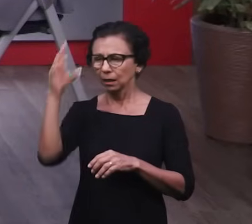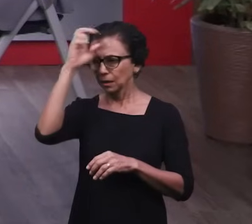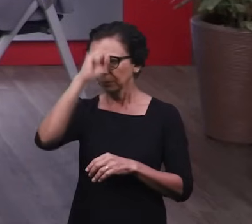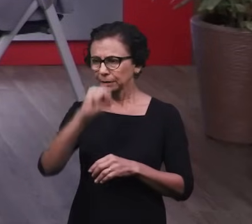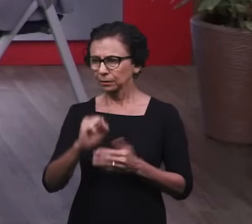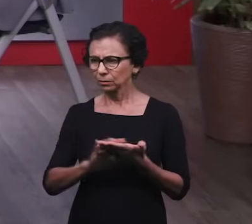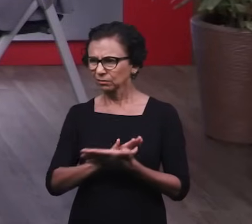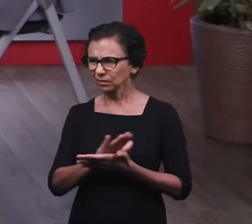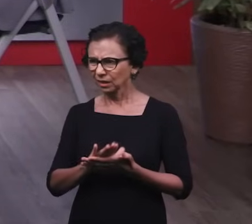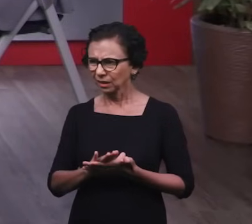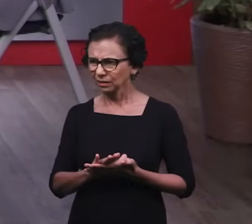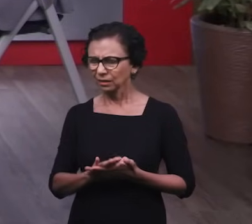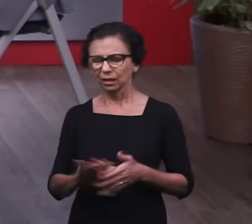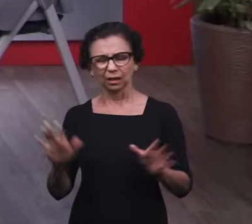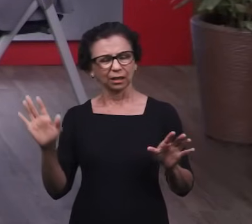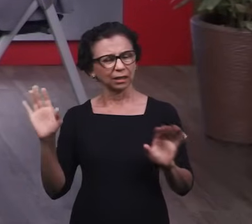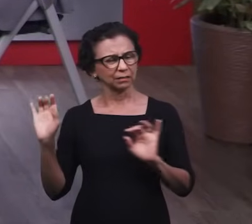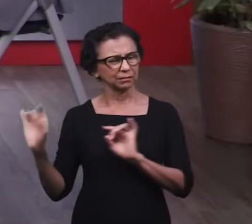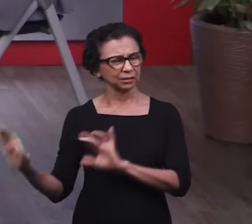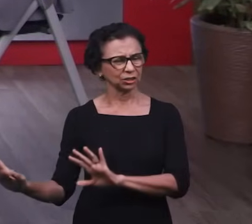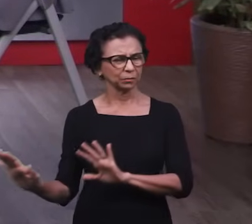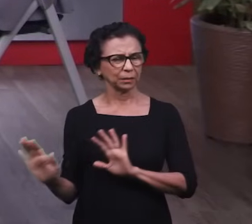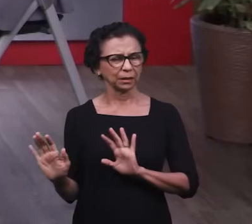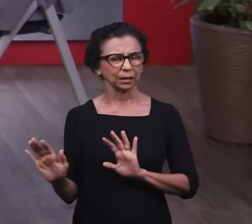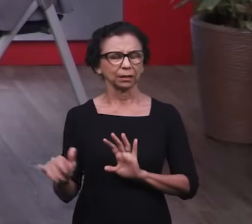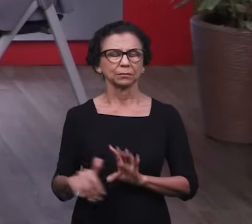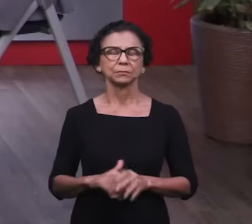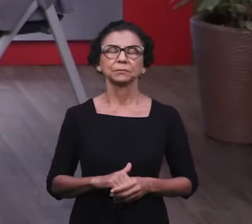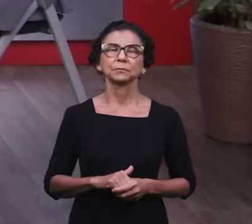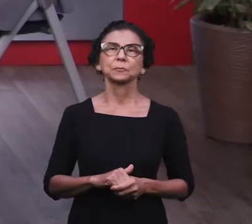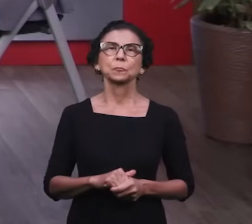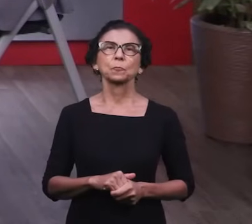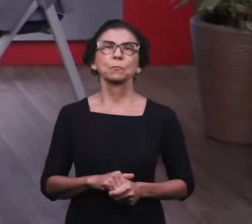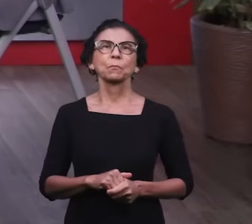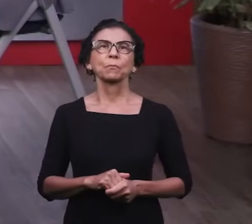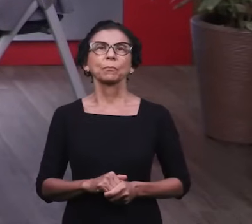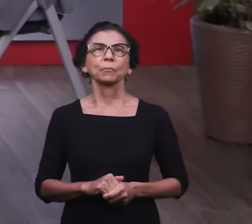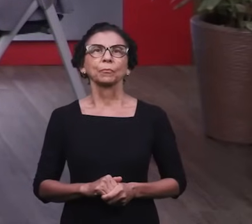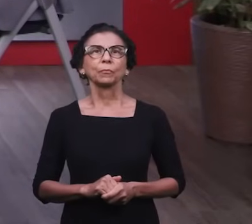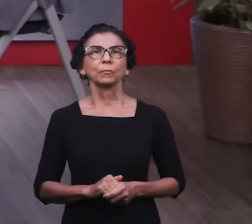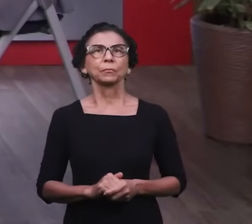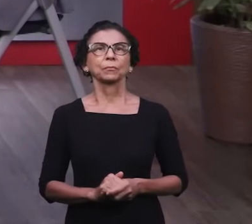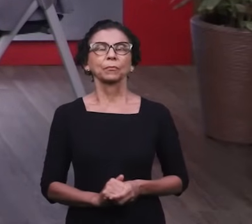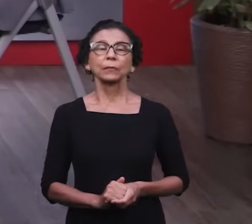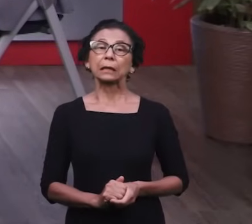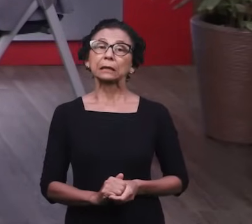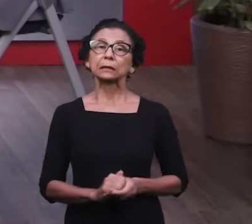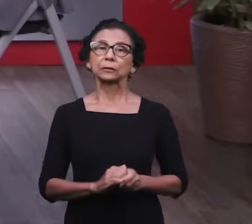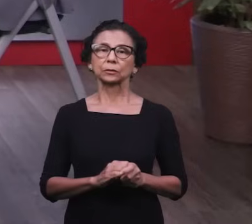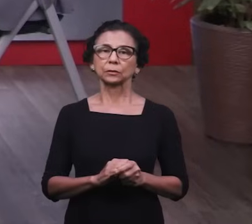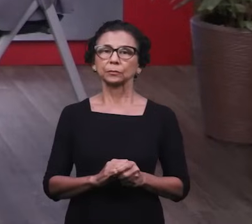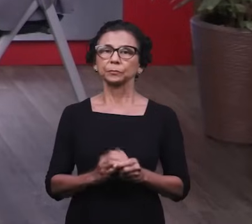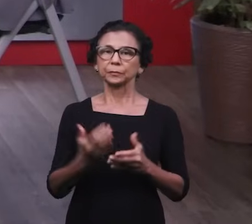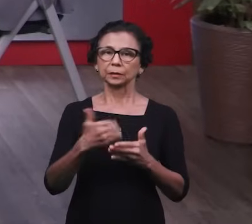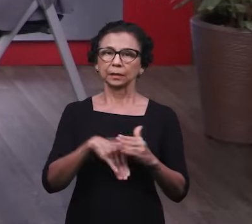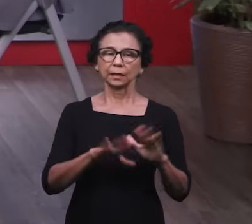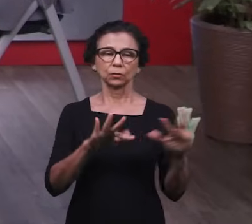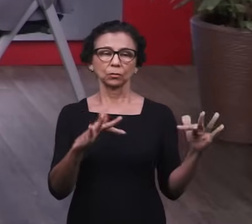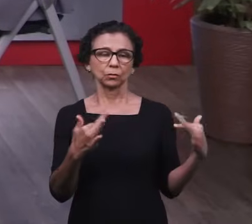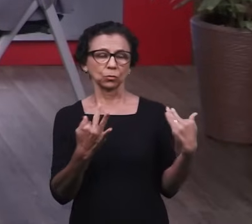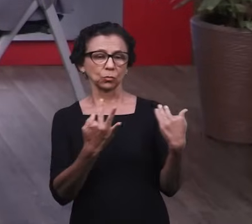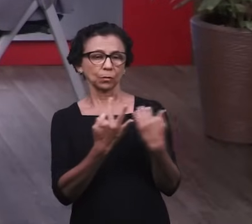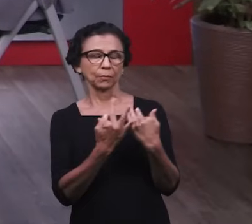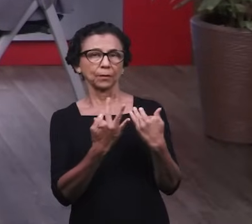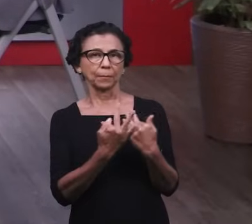tô vendo, assim, em casa, trabalhando isso, né, que eu falei de trabalhar em casa, a inclusão dentro de casa, e de fazer as coisas dele, e